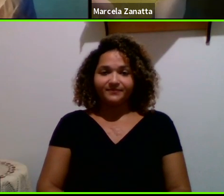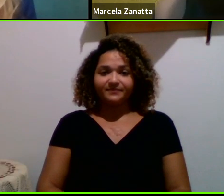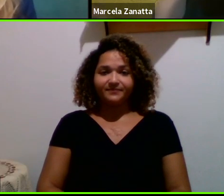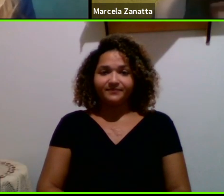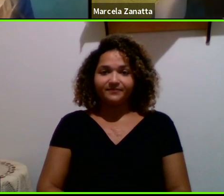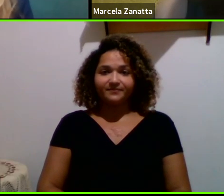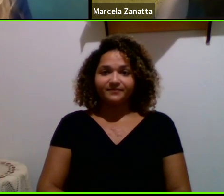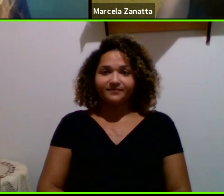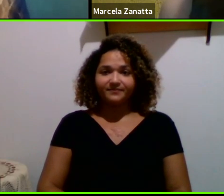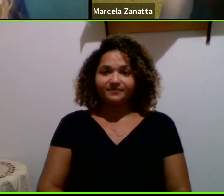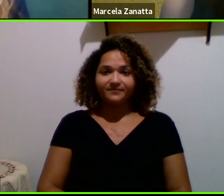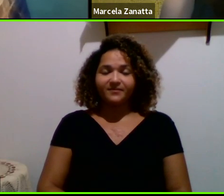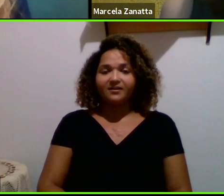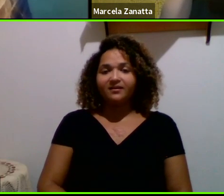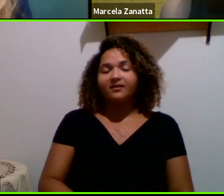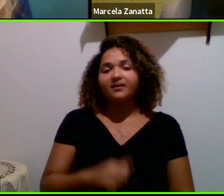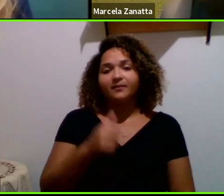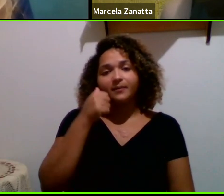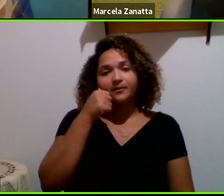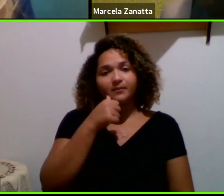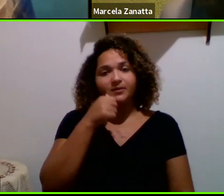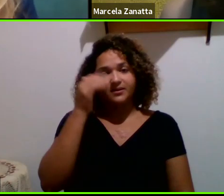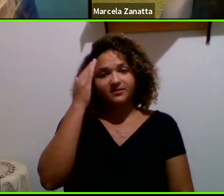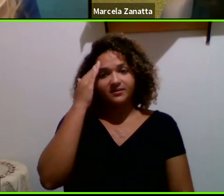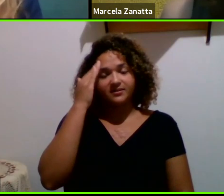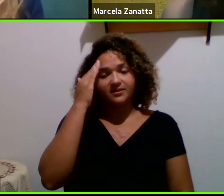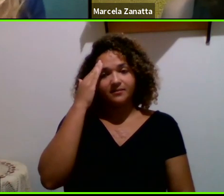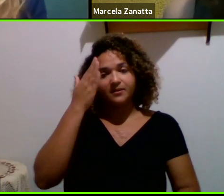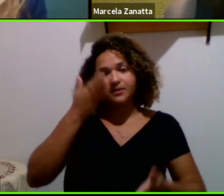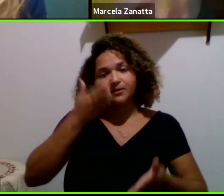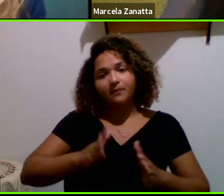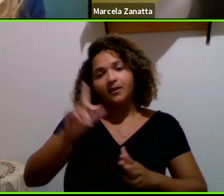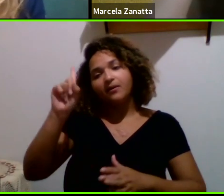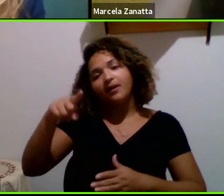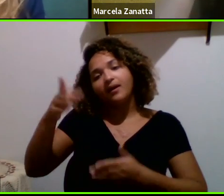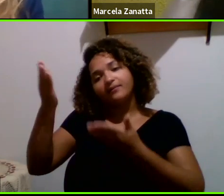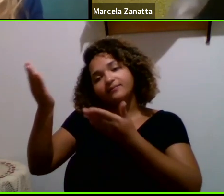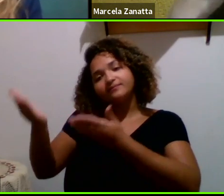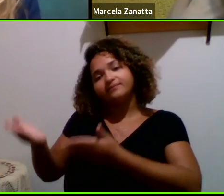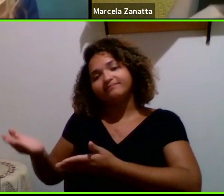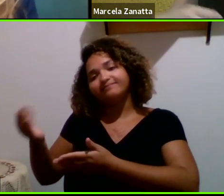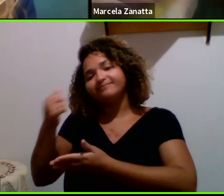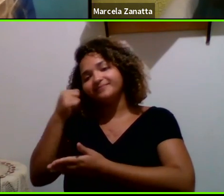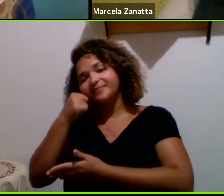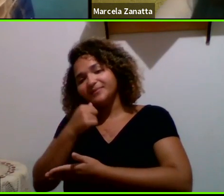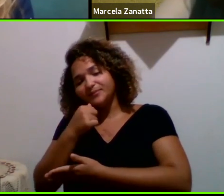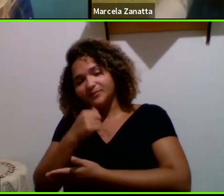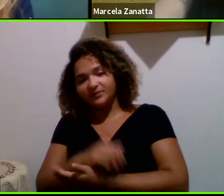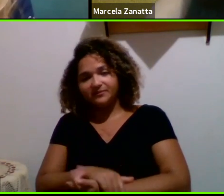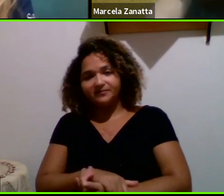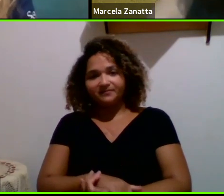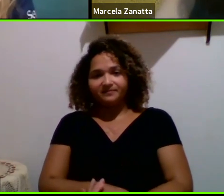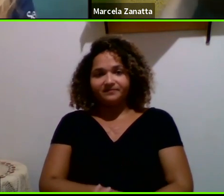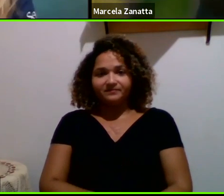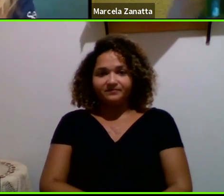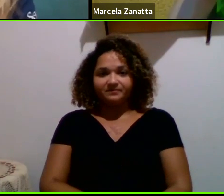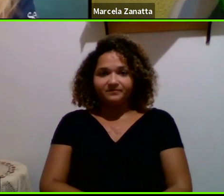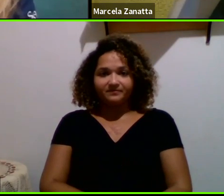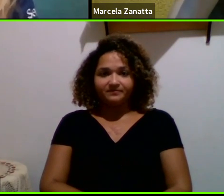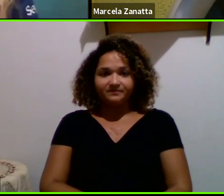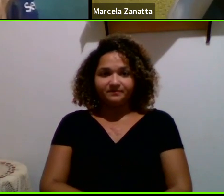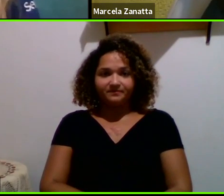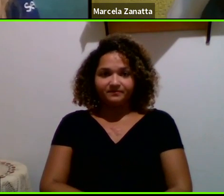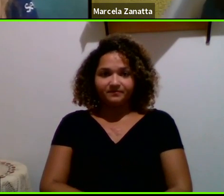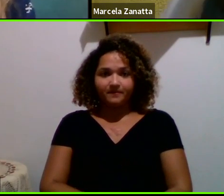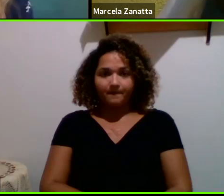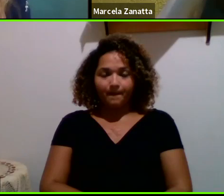parto é seu, né, Carol? Exatamente. Então, trata-se de uma parturiente de risco